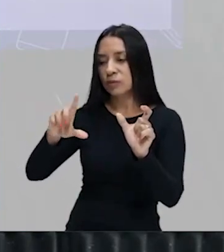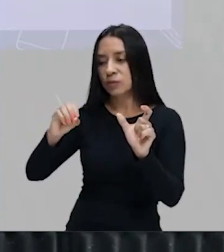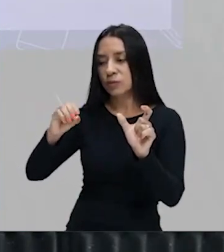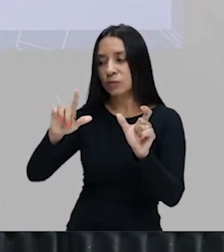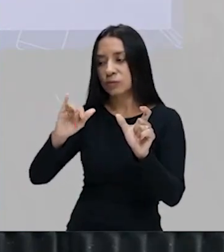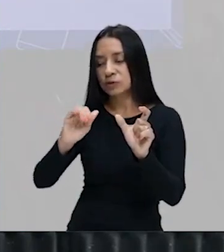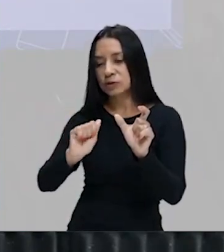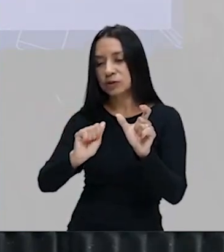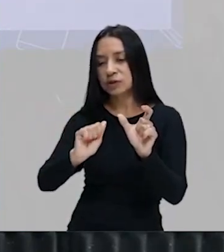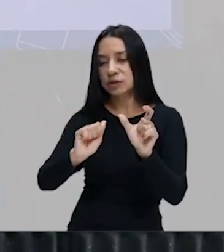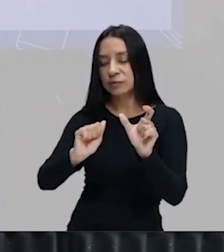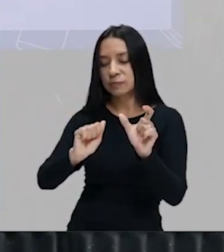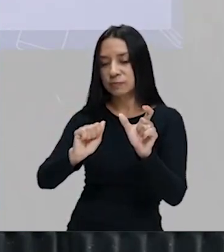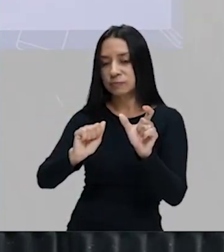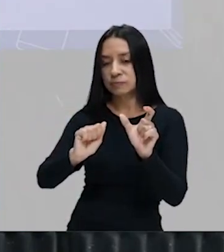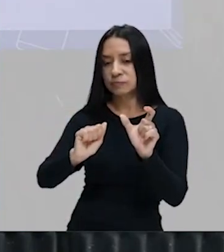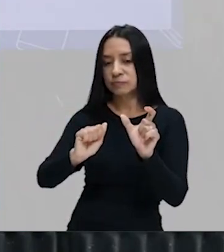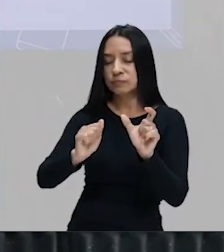momento, é um período